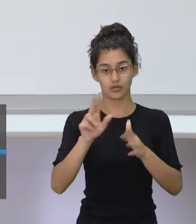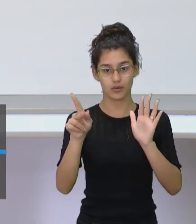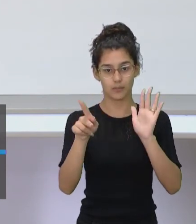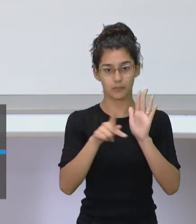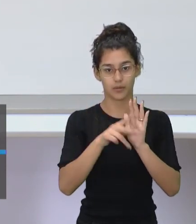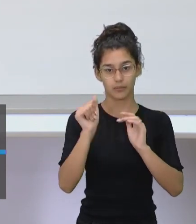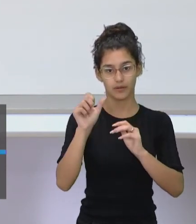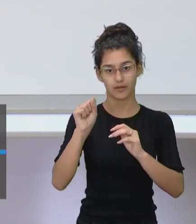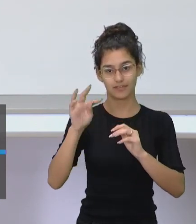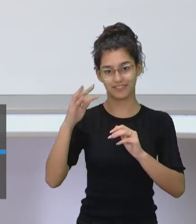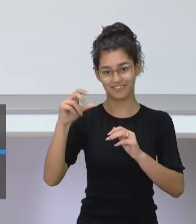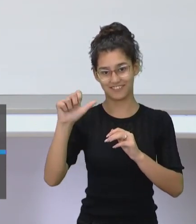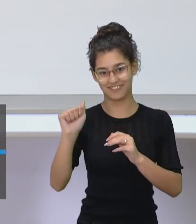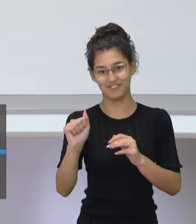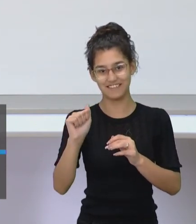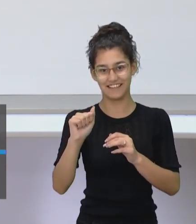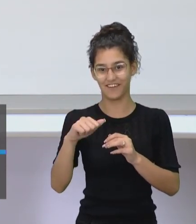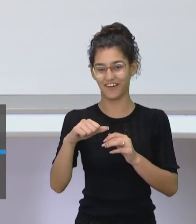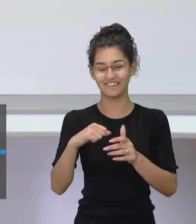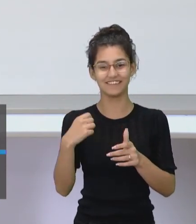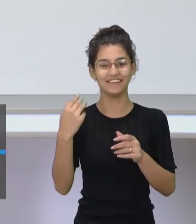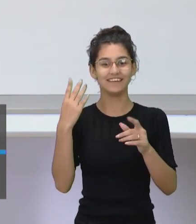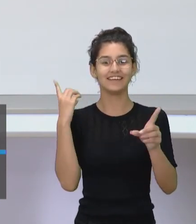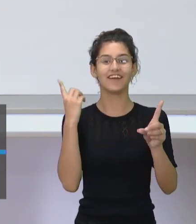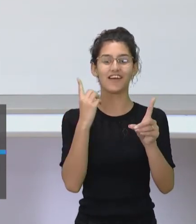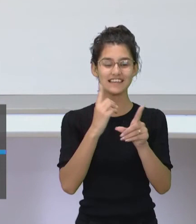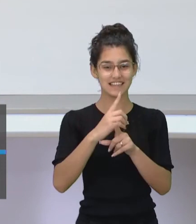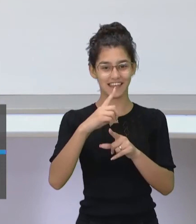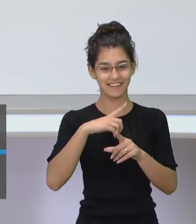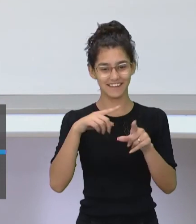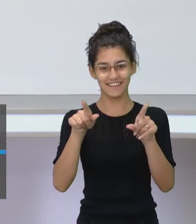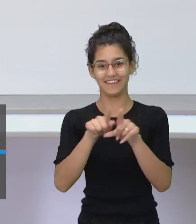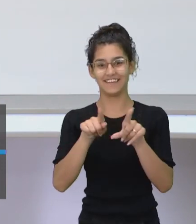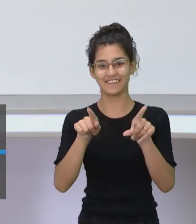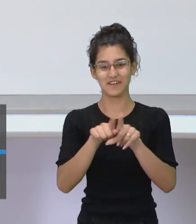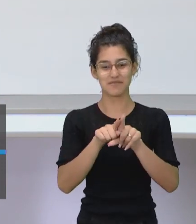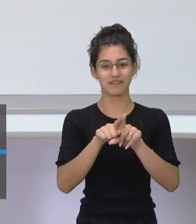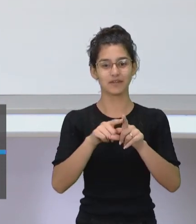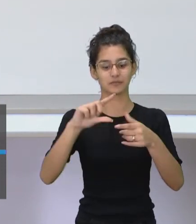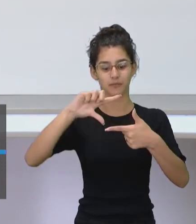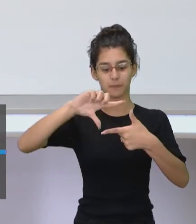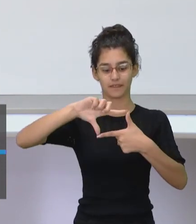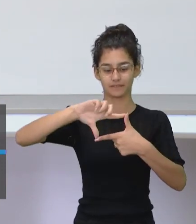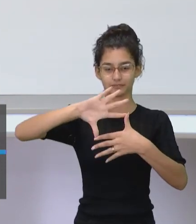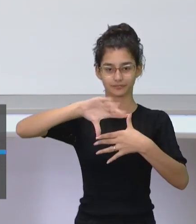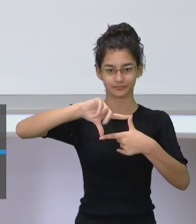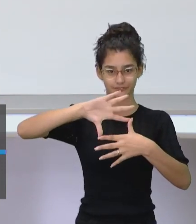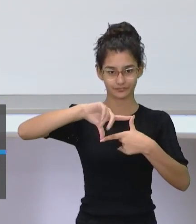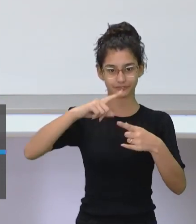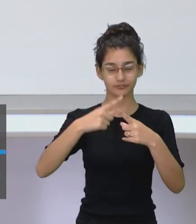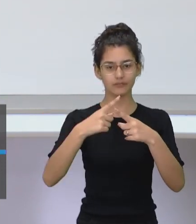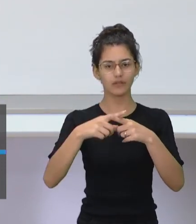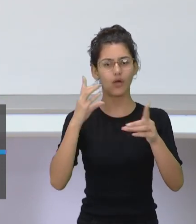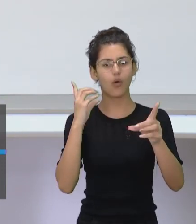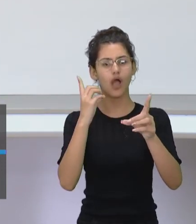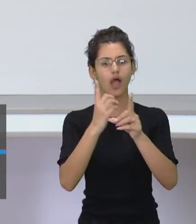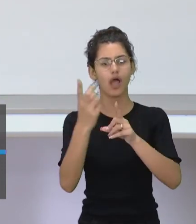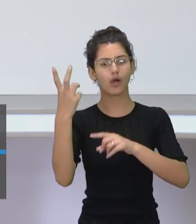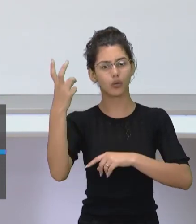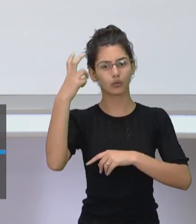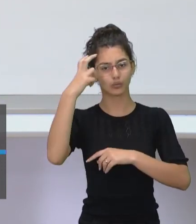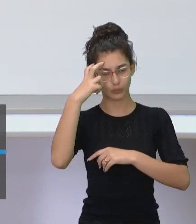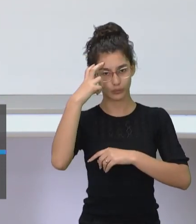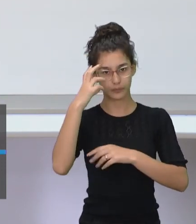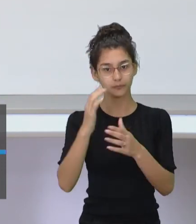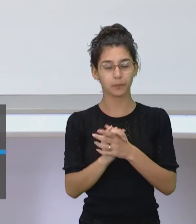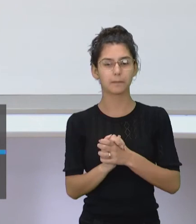de alteridade, né? Reconhecer para dominar, e é também etnocentrismo, porque ele reconhece aquela cultura e